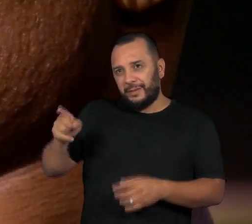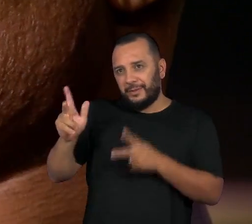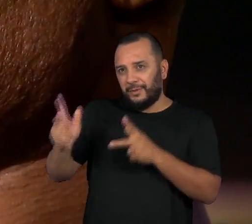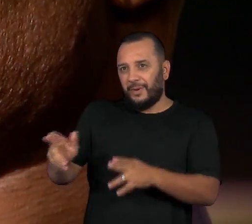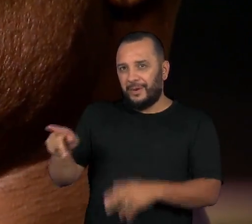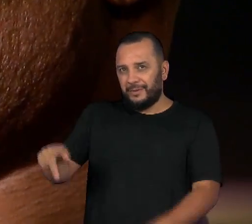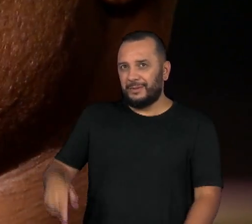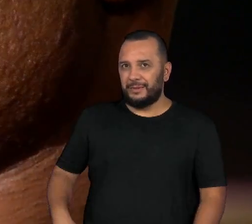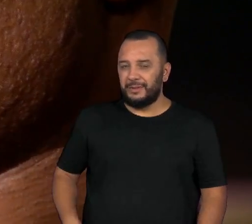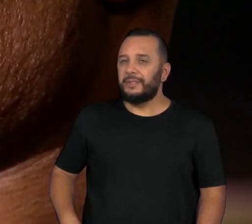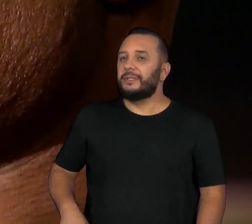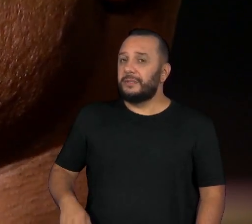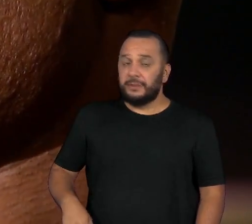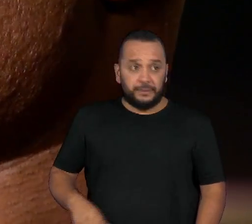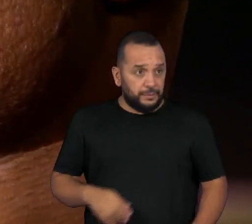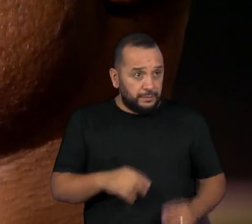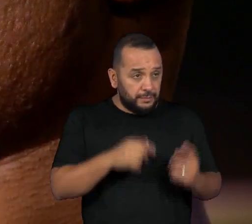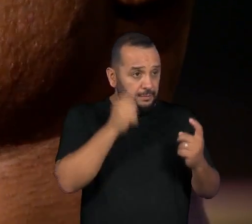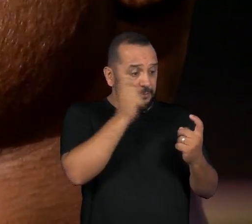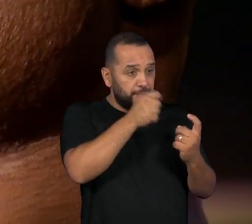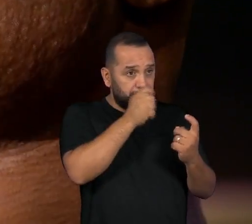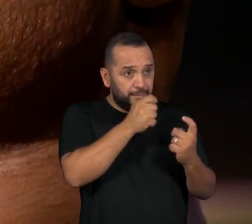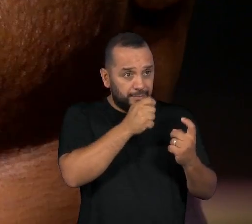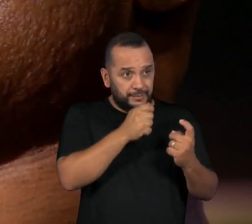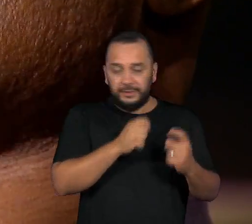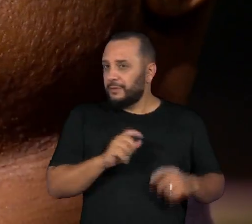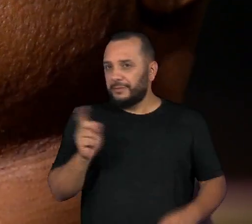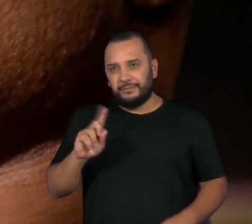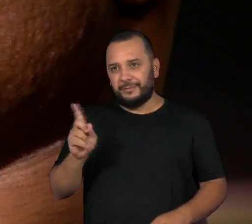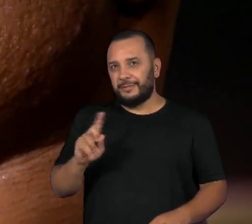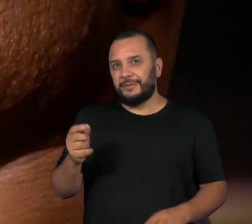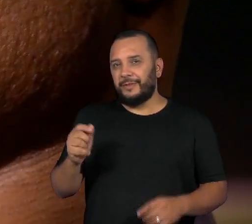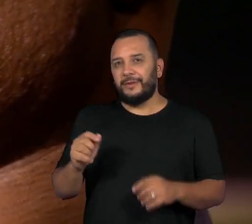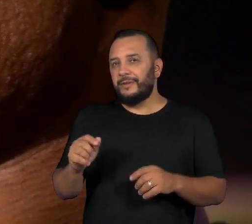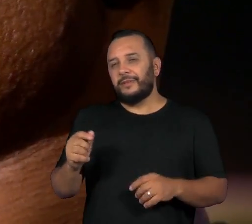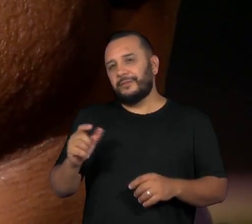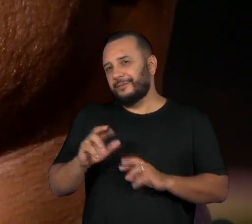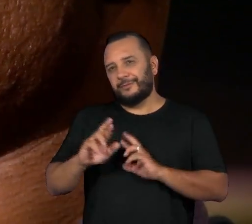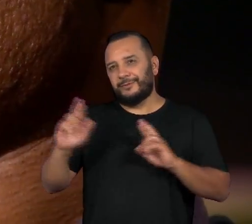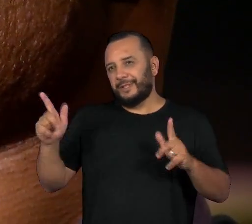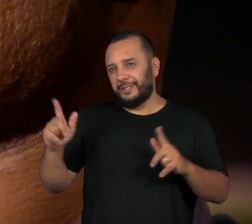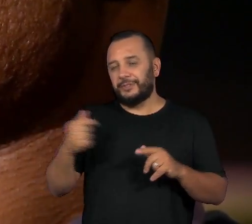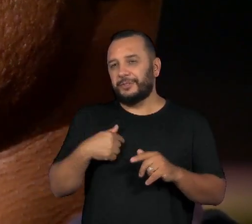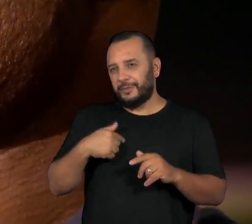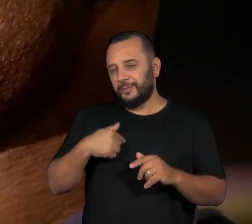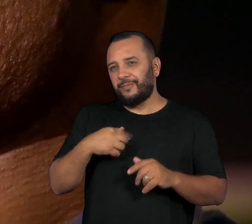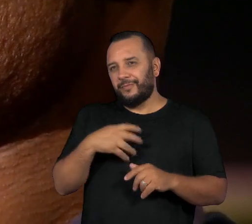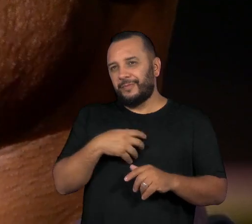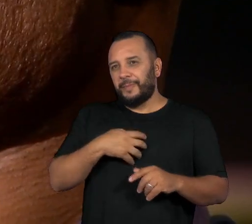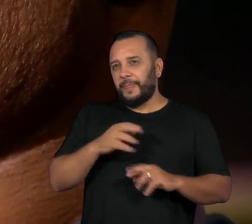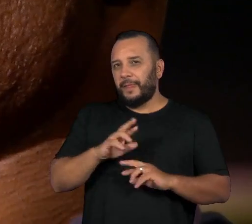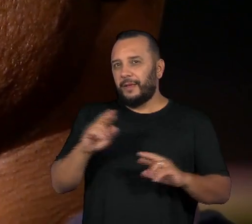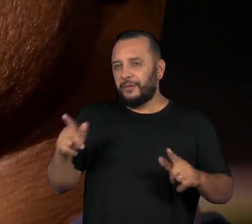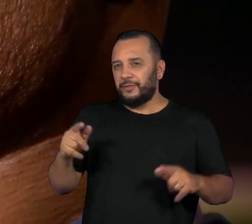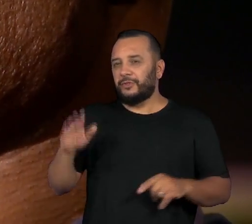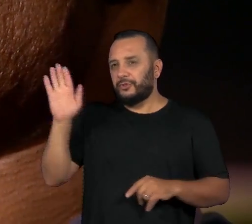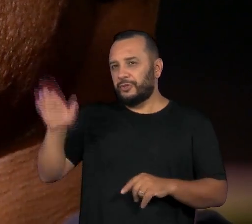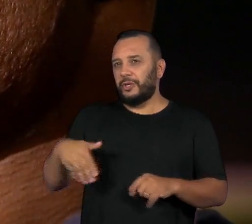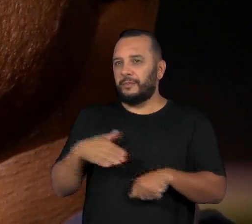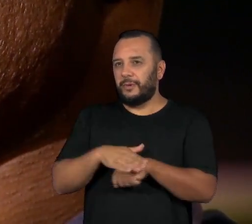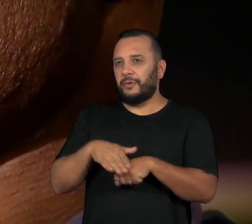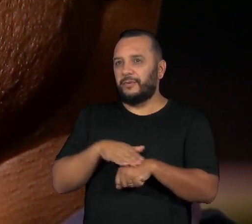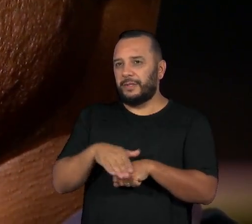isso com eles, assim. Com prego, não? Com prego não, mas diferente. Eu Ah. replico de forma diferente. Eu chamo pra conversar e falo,